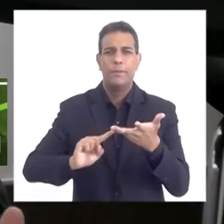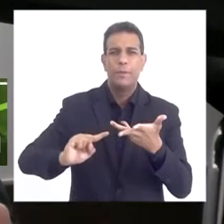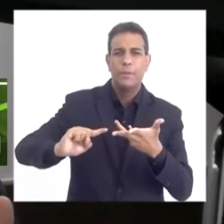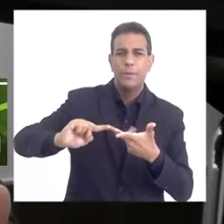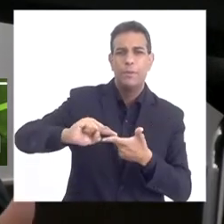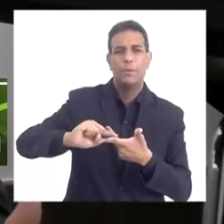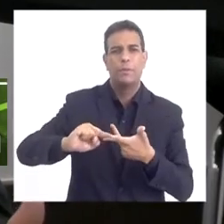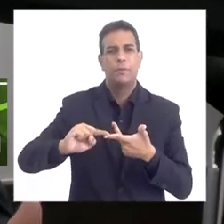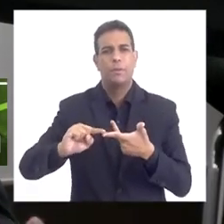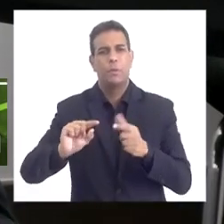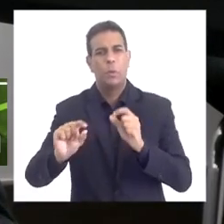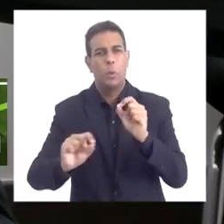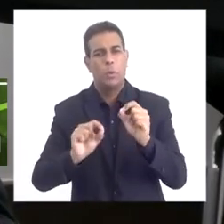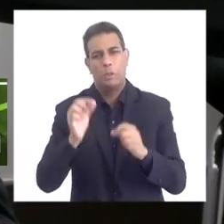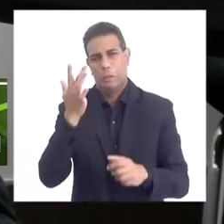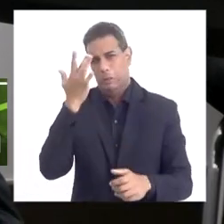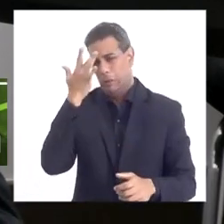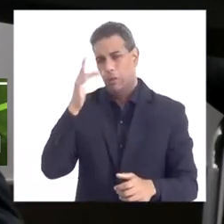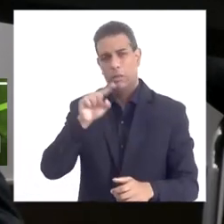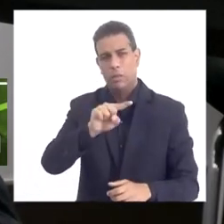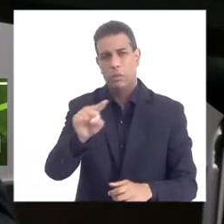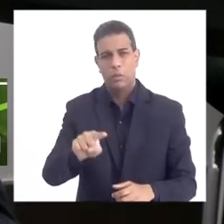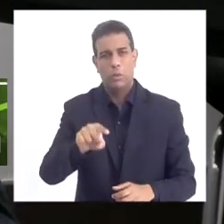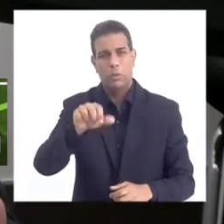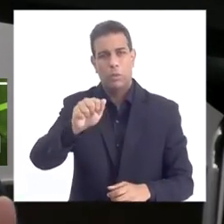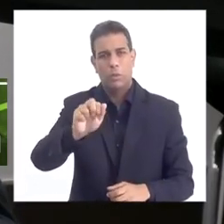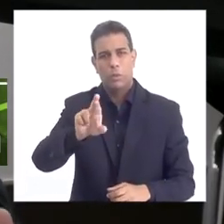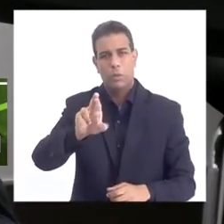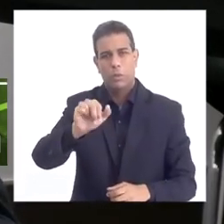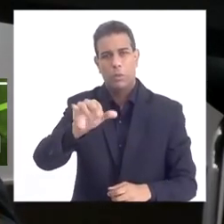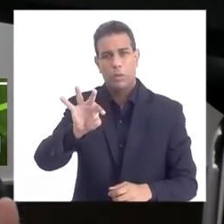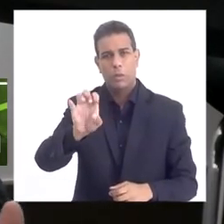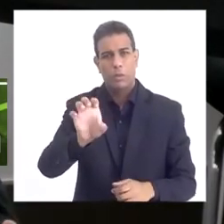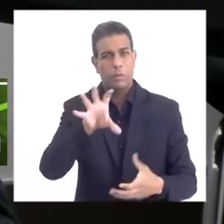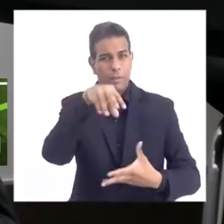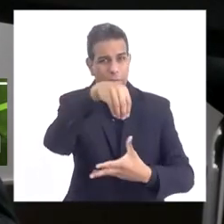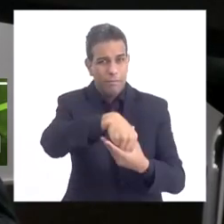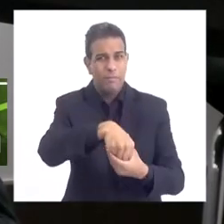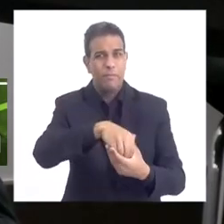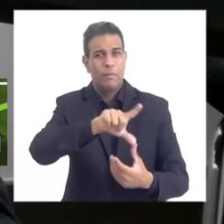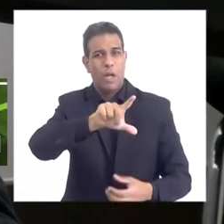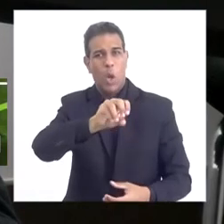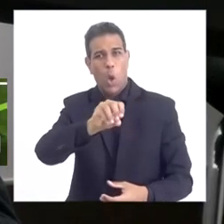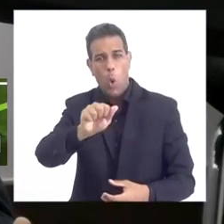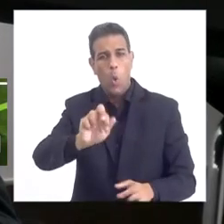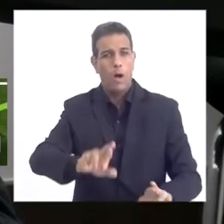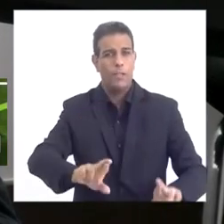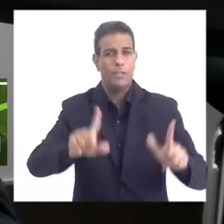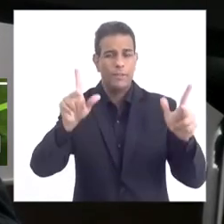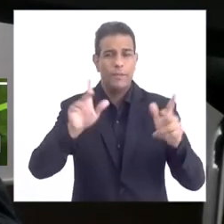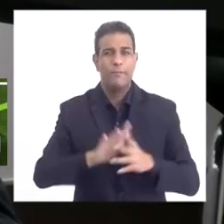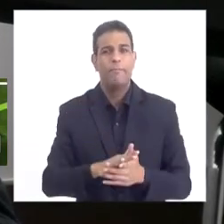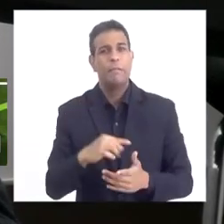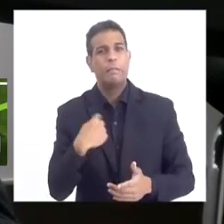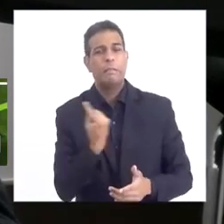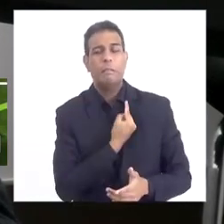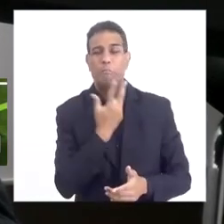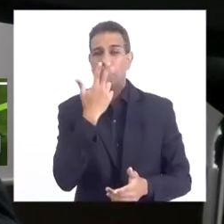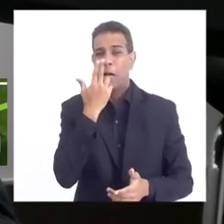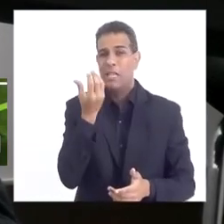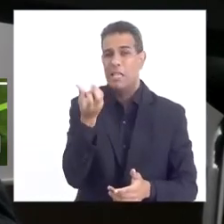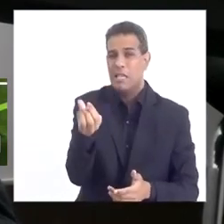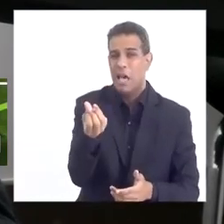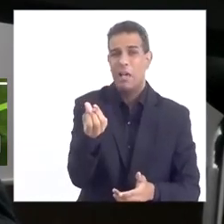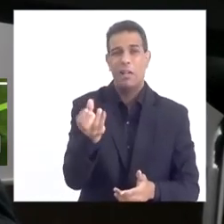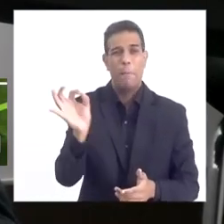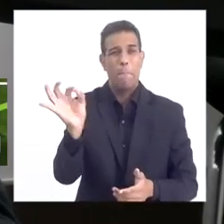foi o Zamit, eu não sei dizer qual foi, porque na LOA isso não está dito. Então, se foi 6 e nós temos